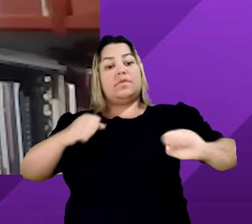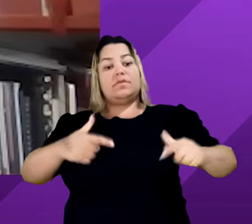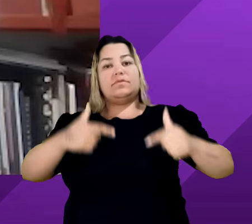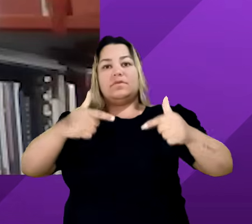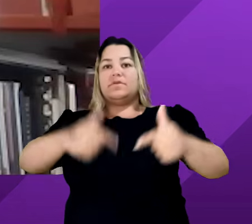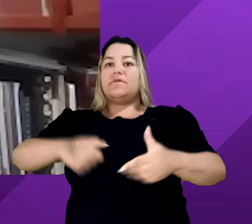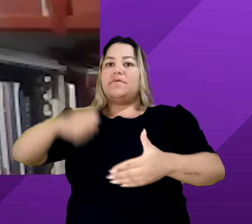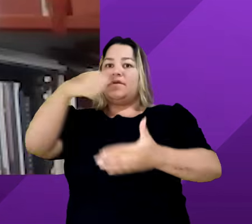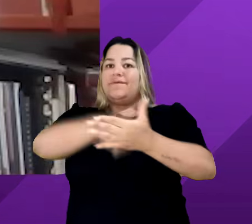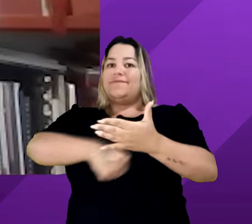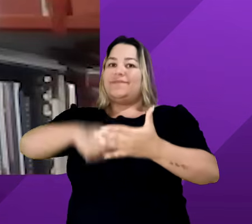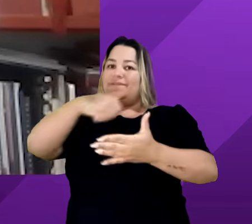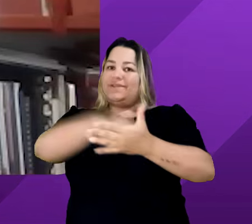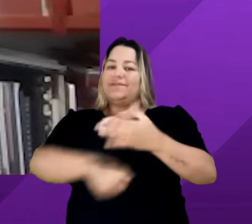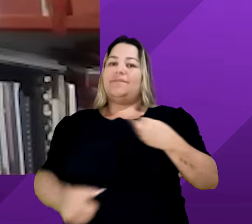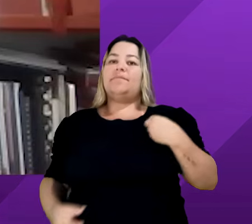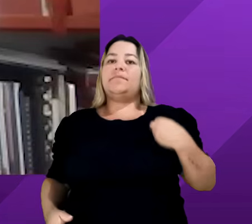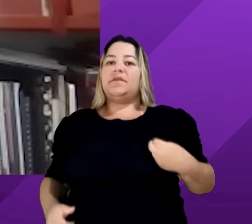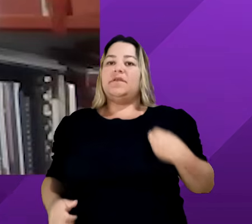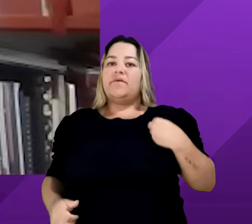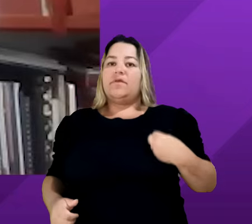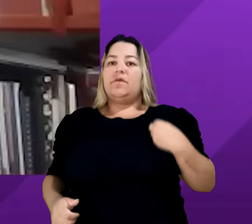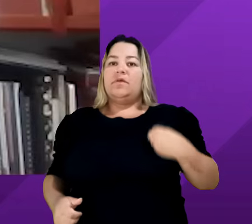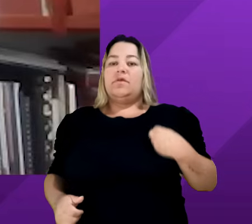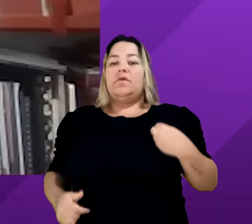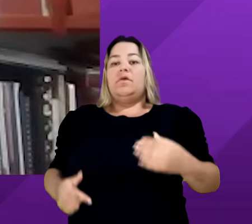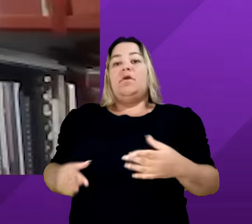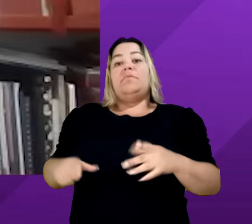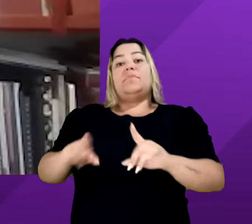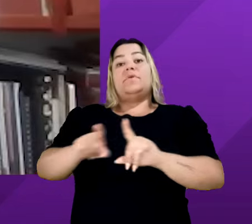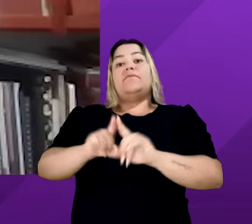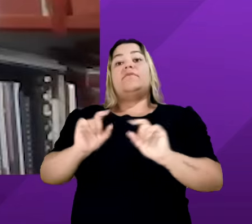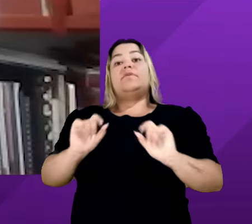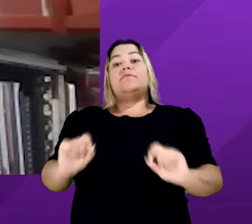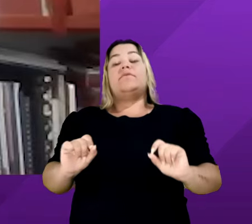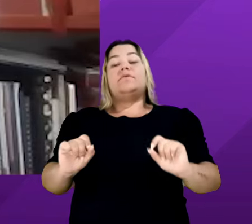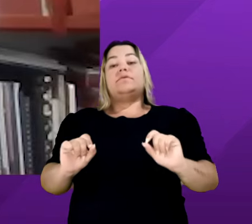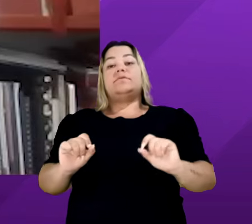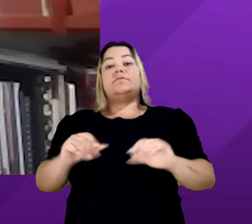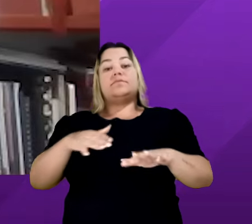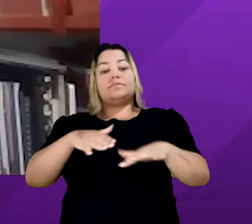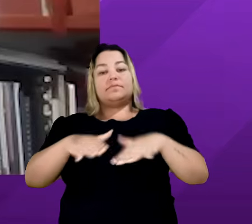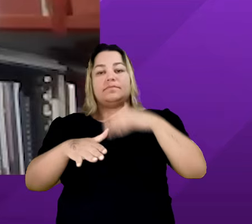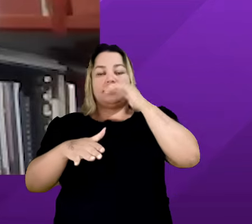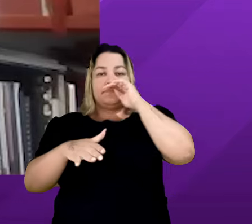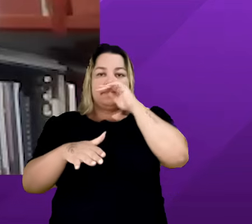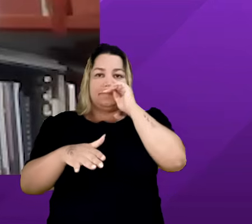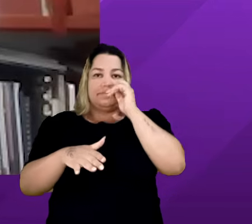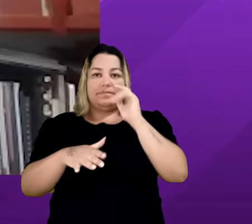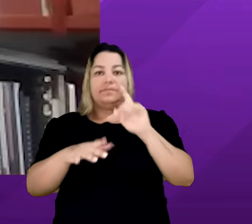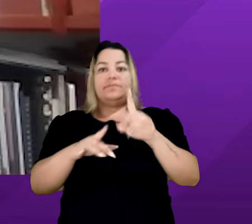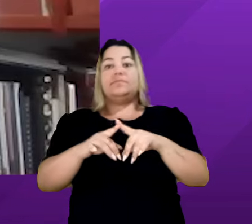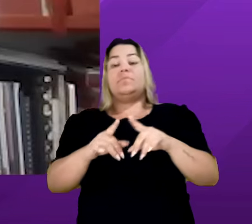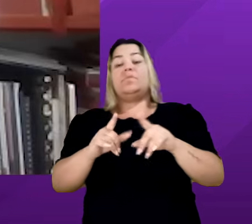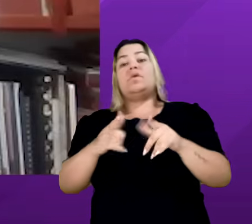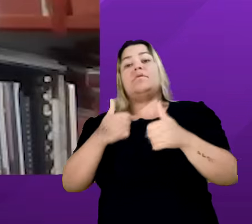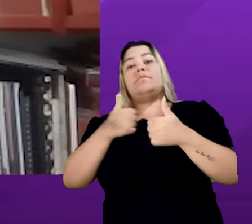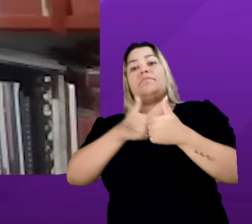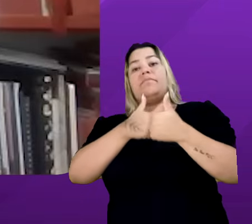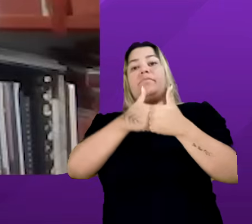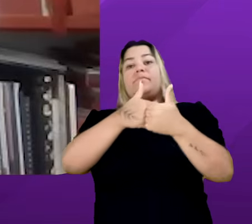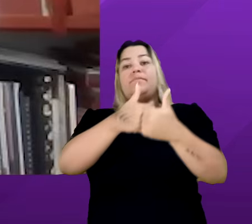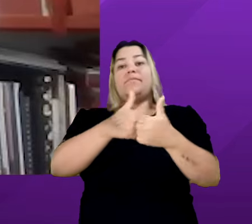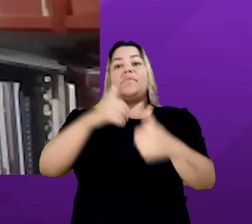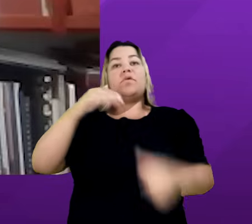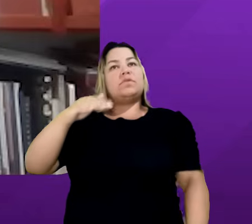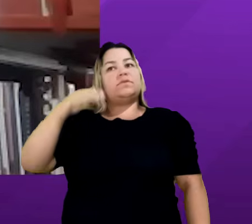vida de militância foi acompanhar o crescimento das minhas filhas